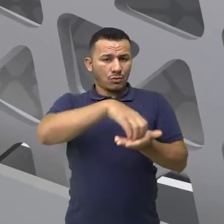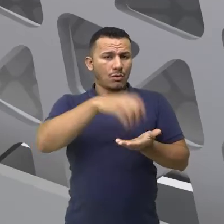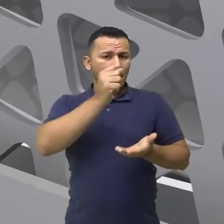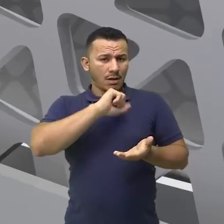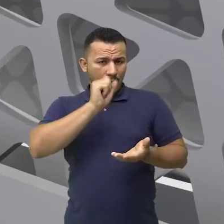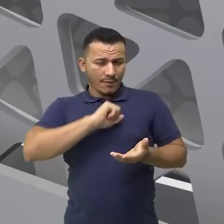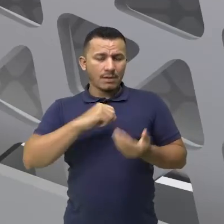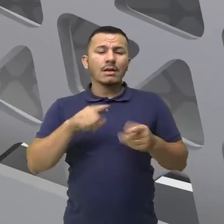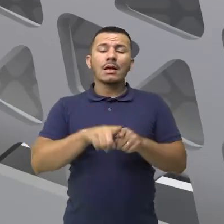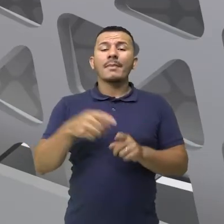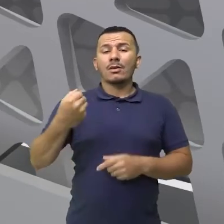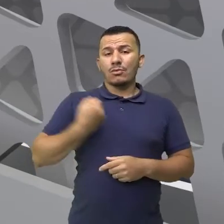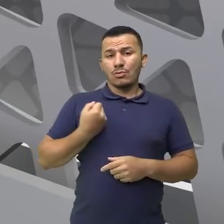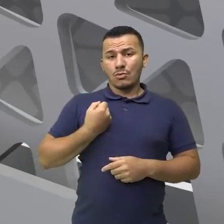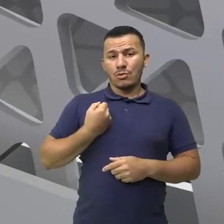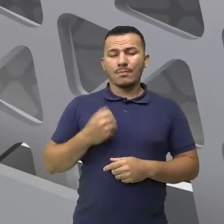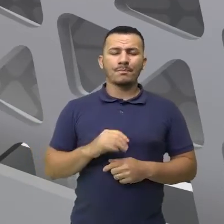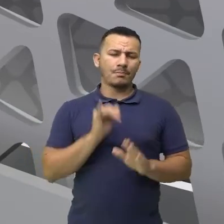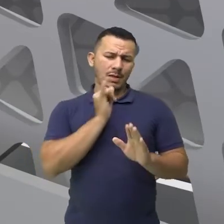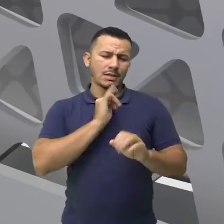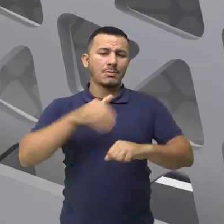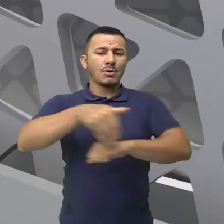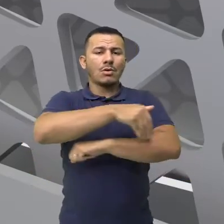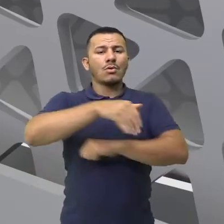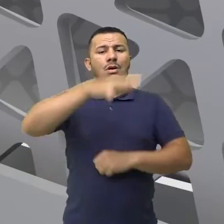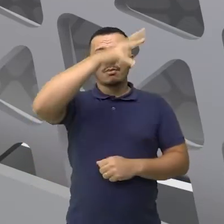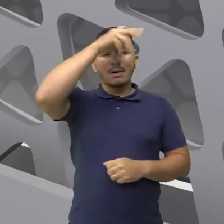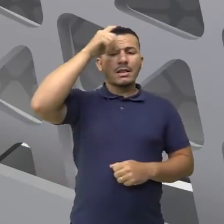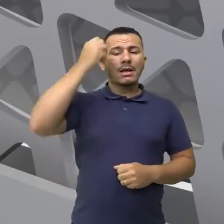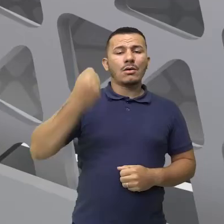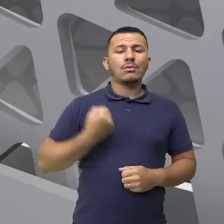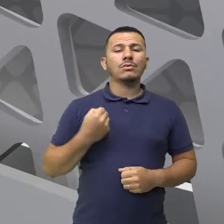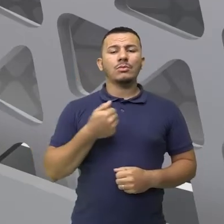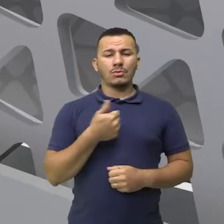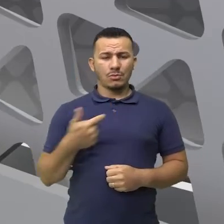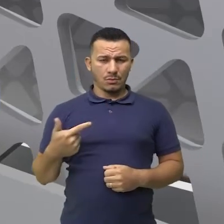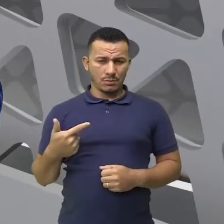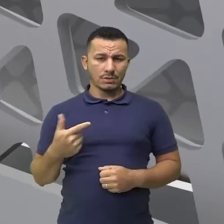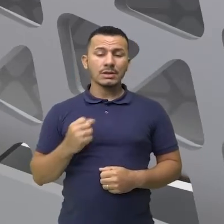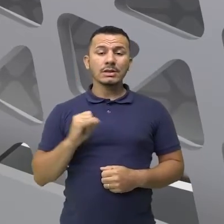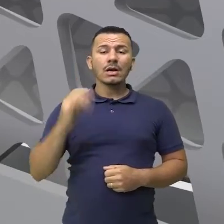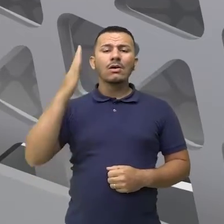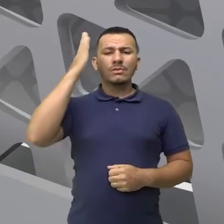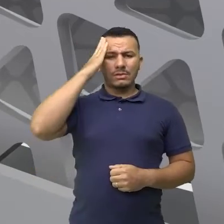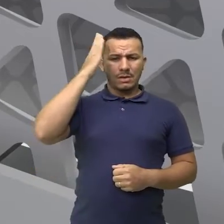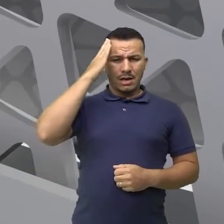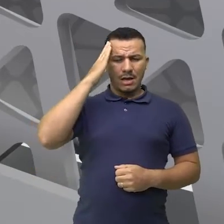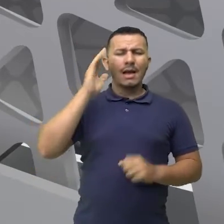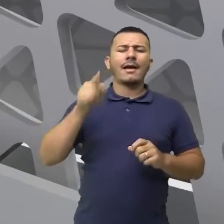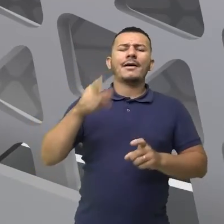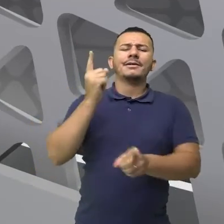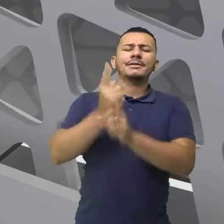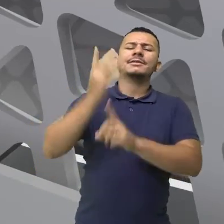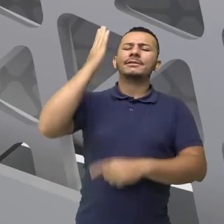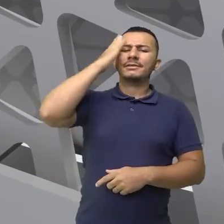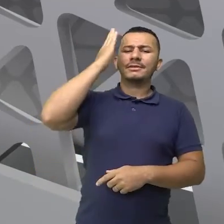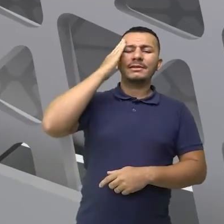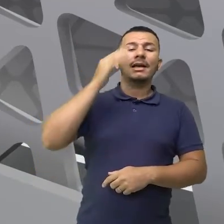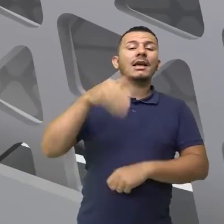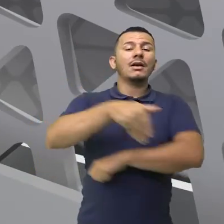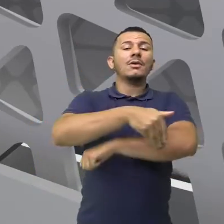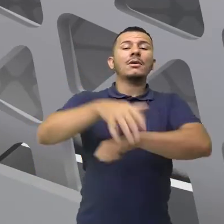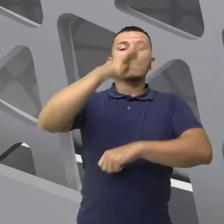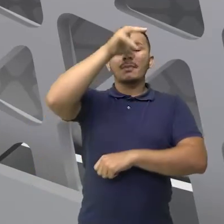ligada a um número. Então eu vou dizer Rua Manaus, número 12. Se eu conheço a Rua Manaus,